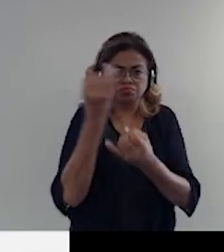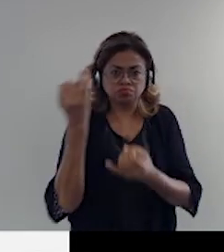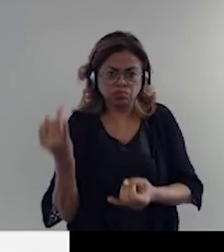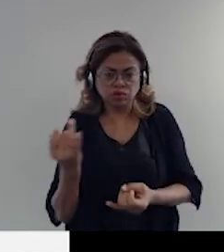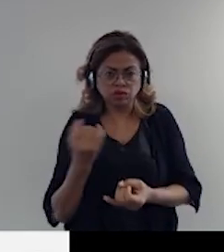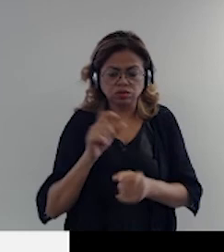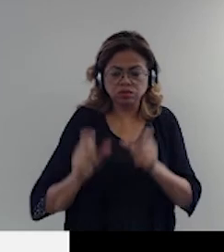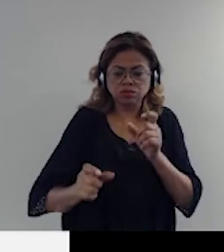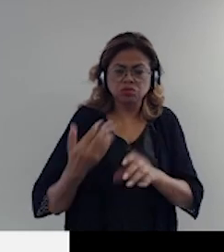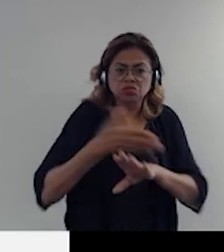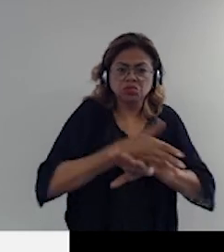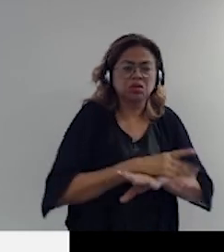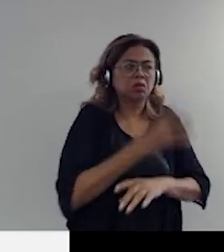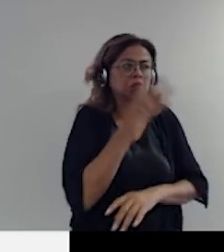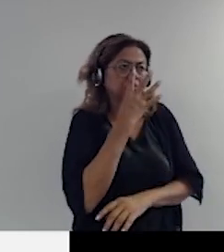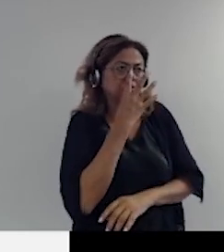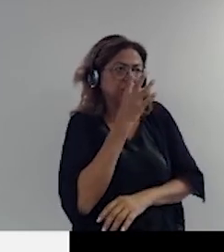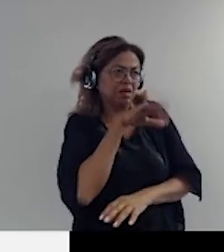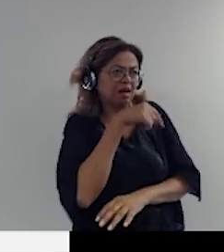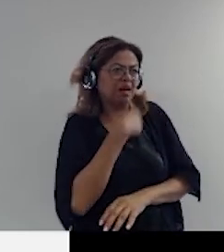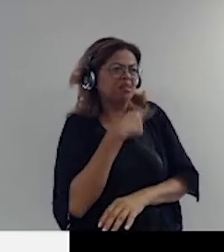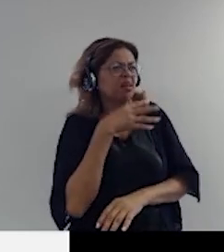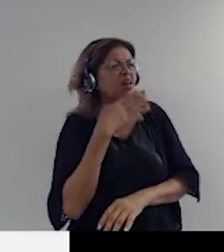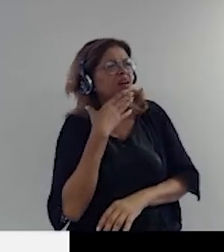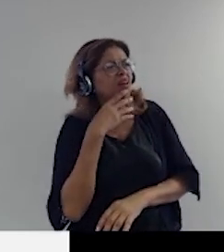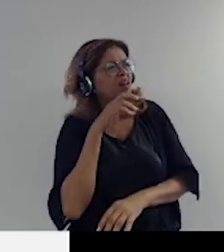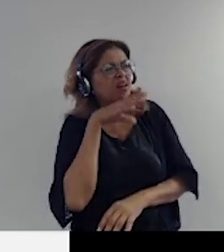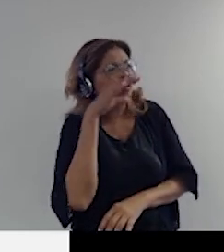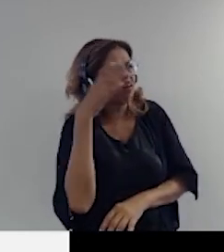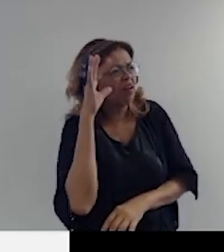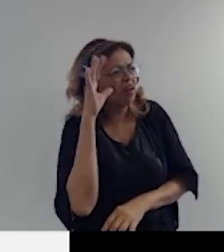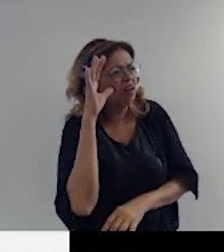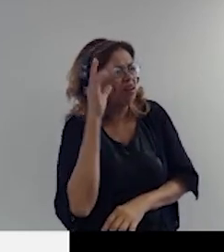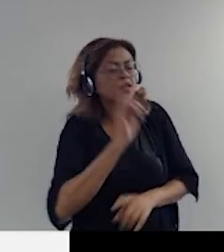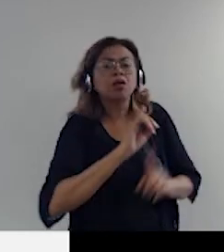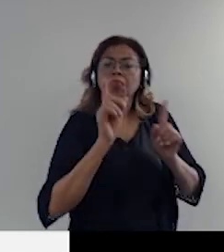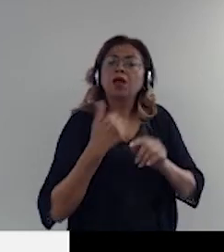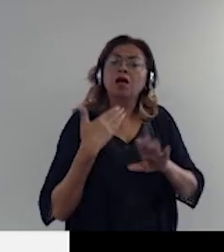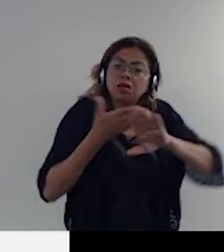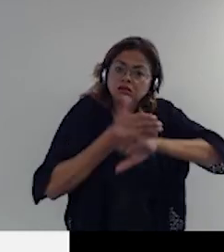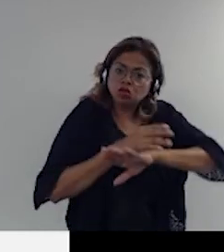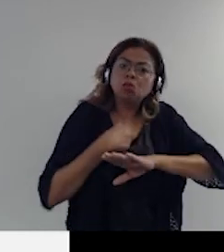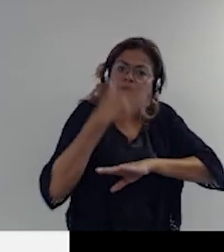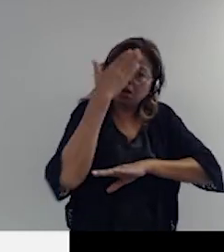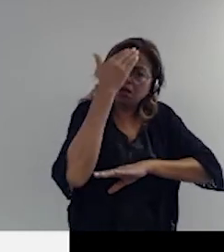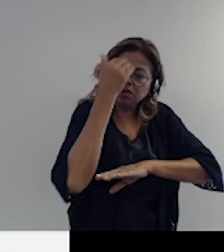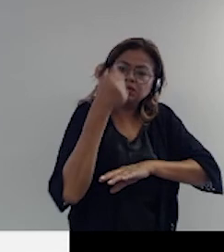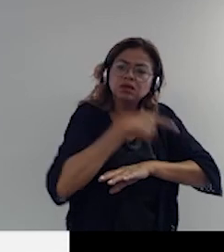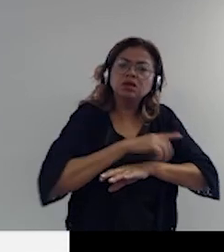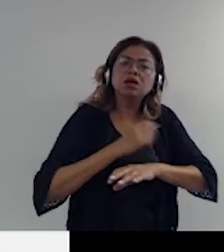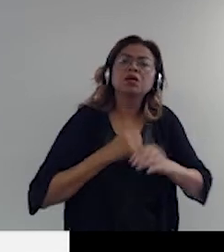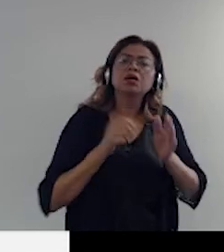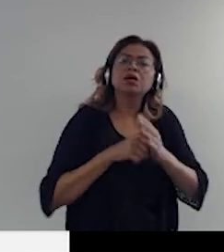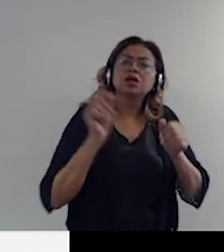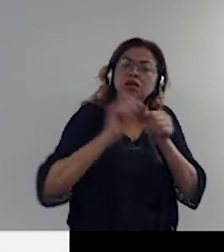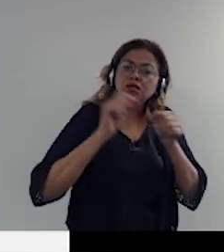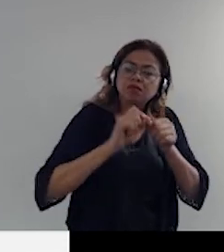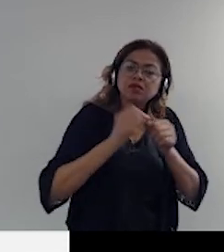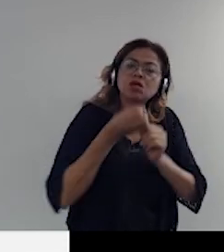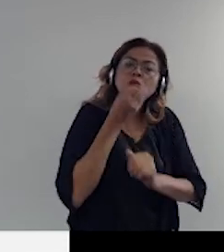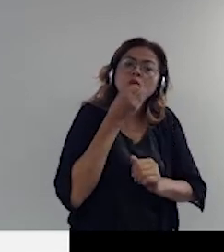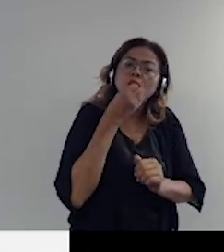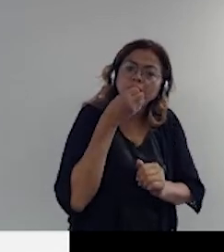de forma especulativa, elas estão entrando para montar uma boa carteira de ações e colocar uma parte dos